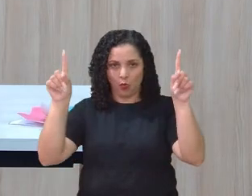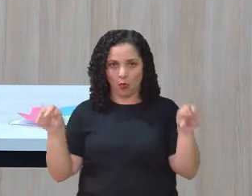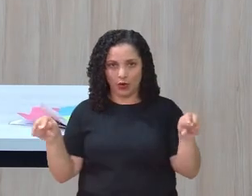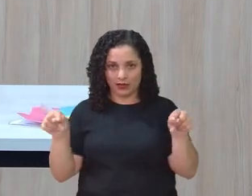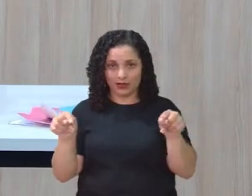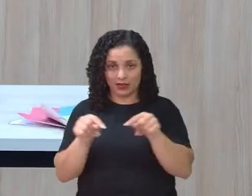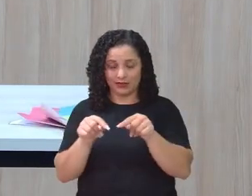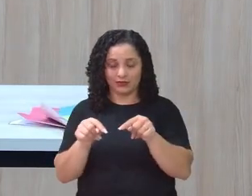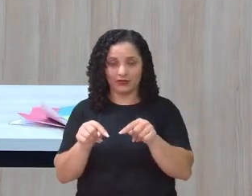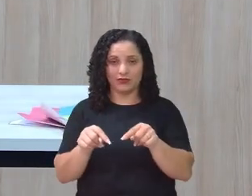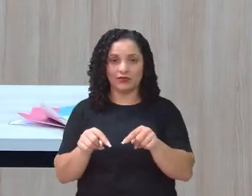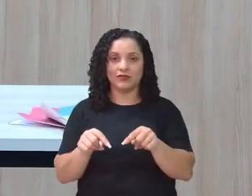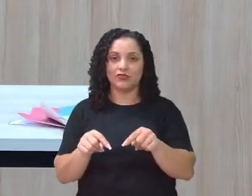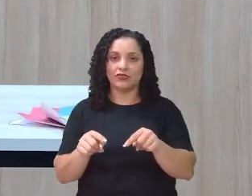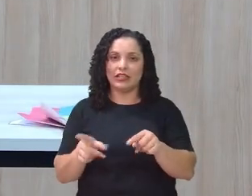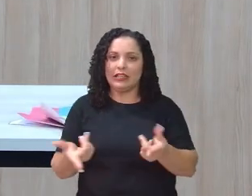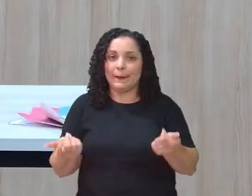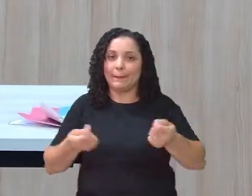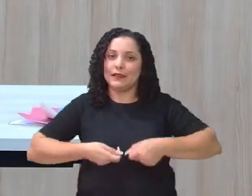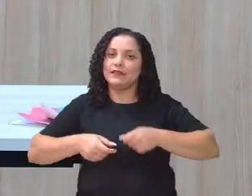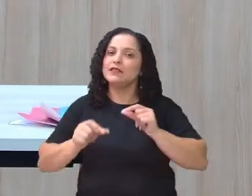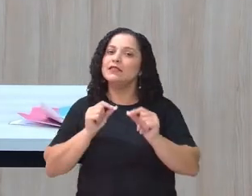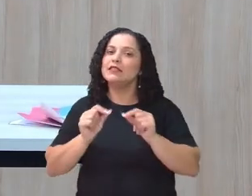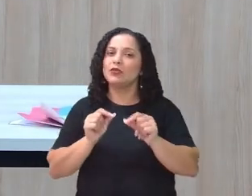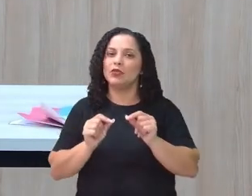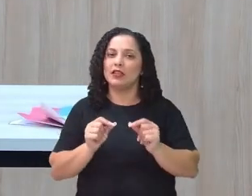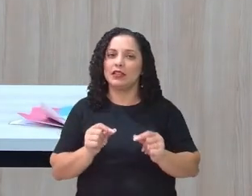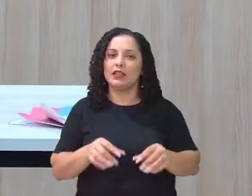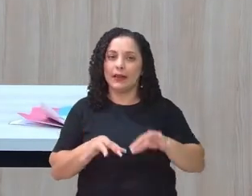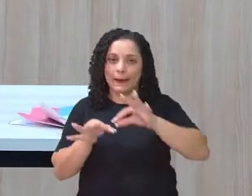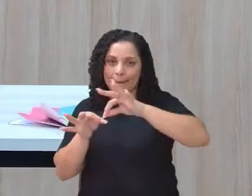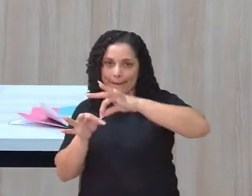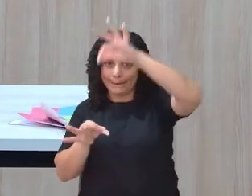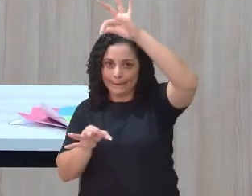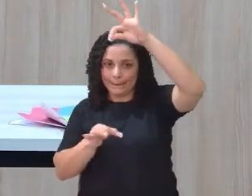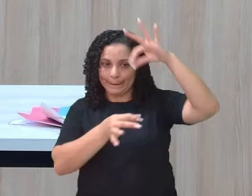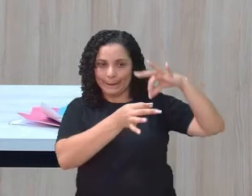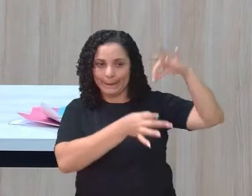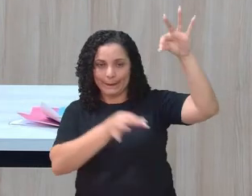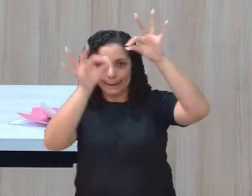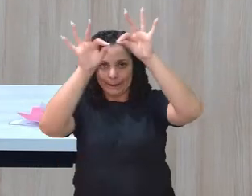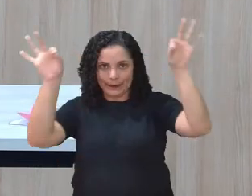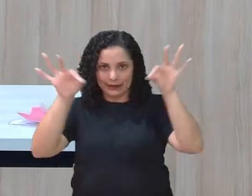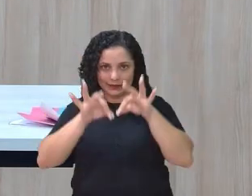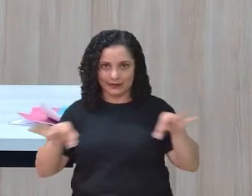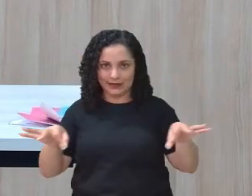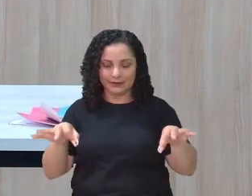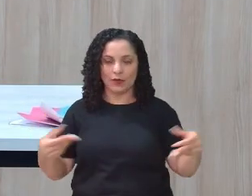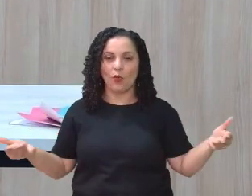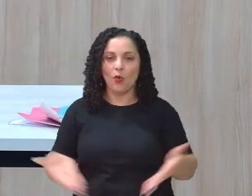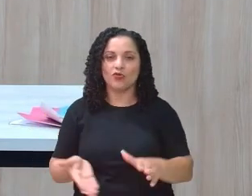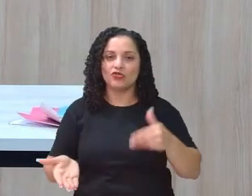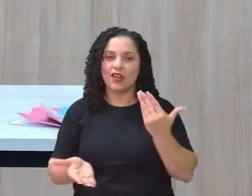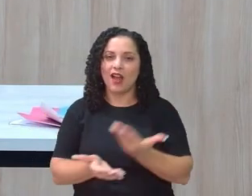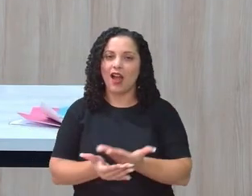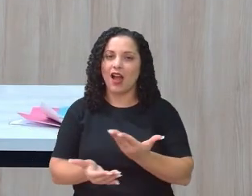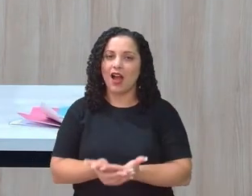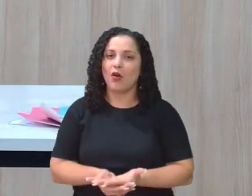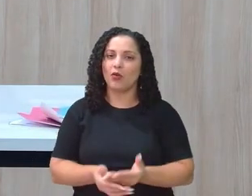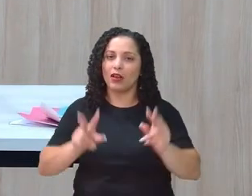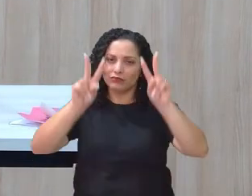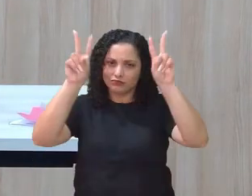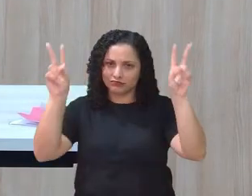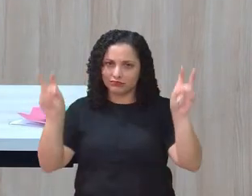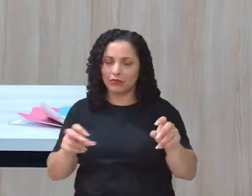esses quadriláteros sejam quadrados, a gente precisa tirar as medidas, tá bom? Então, essa foi a nossa aula de hoje, falando aí especialmente sobre